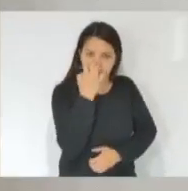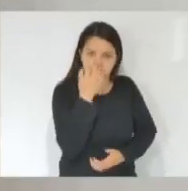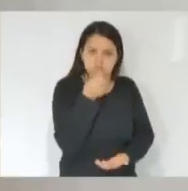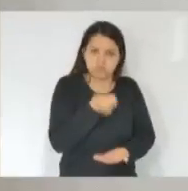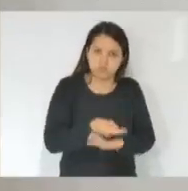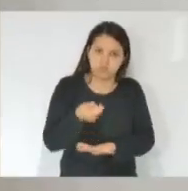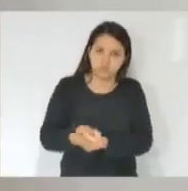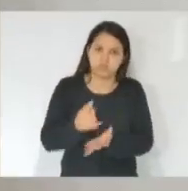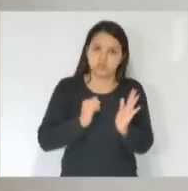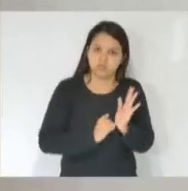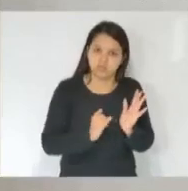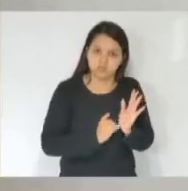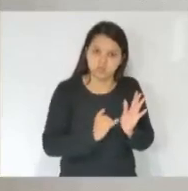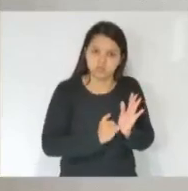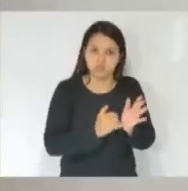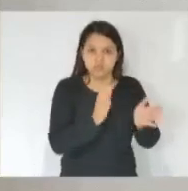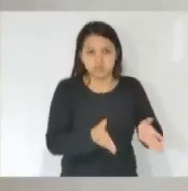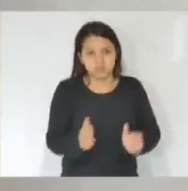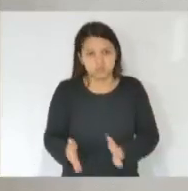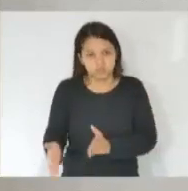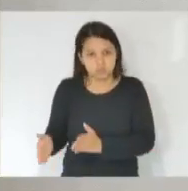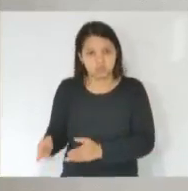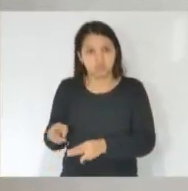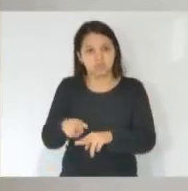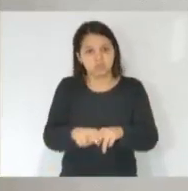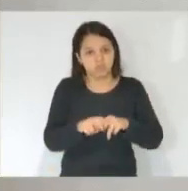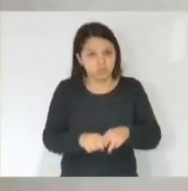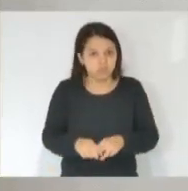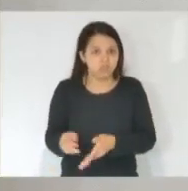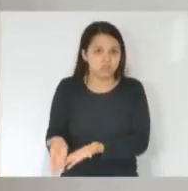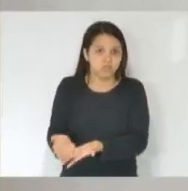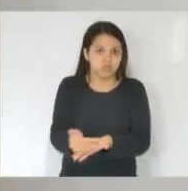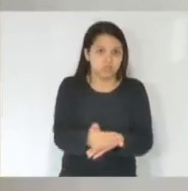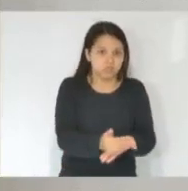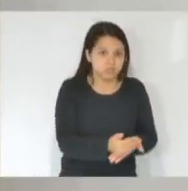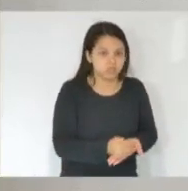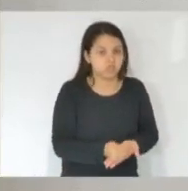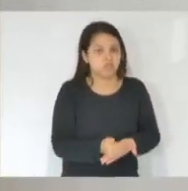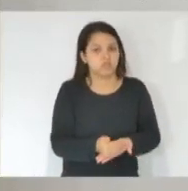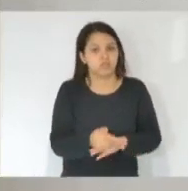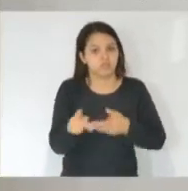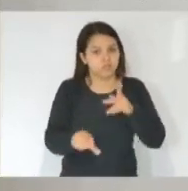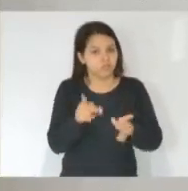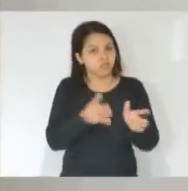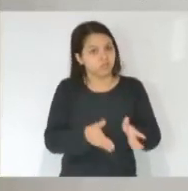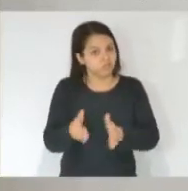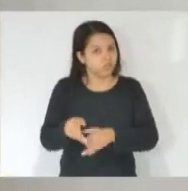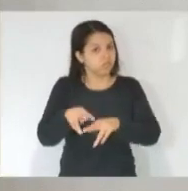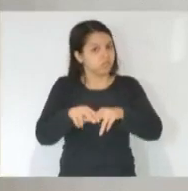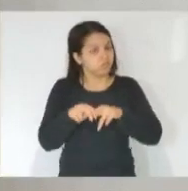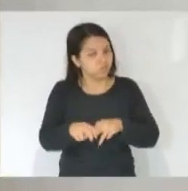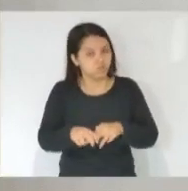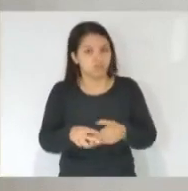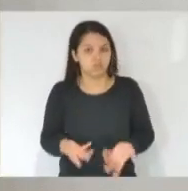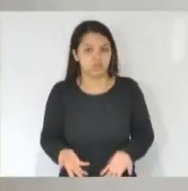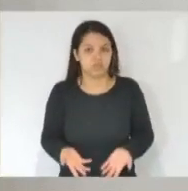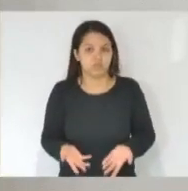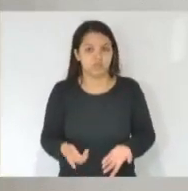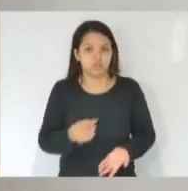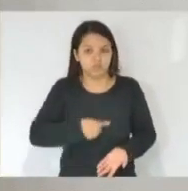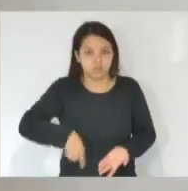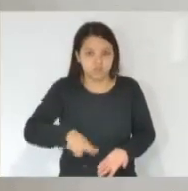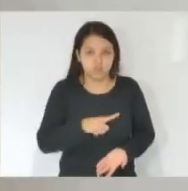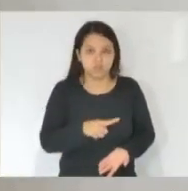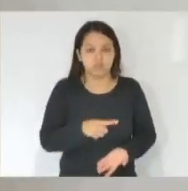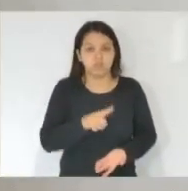ordeiro, por isso a arrecadação de Santa Catarina cresce tanto. Então, o problema nosso não é somente